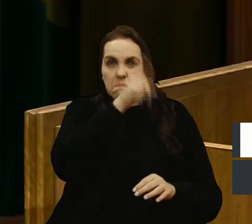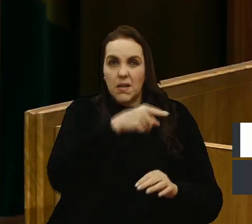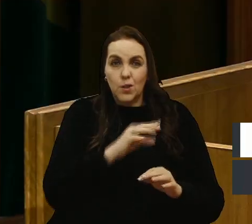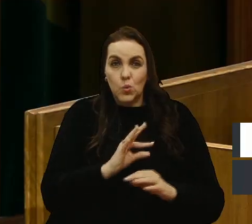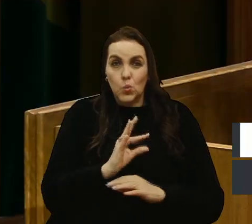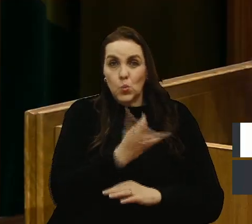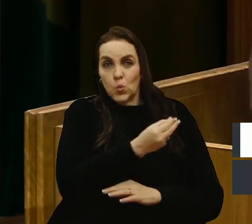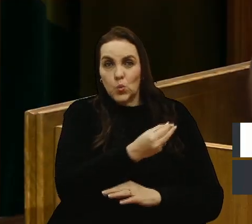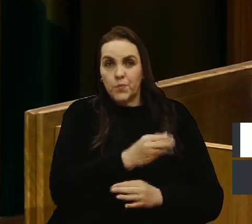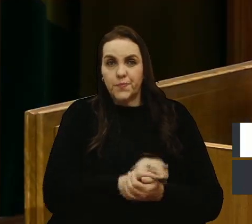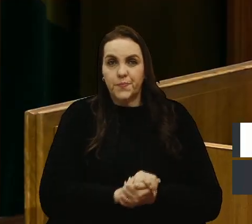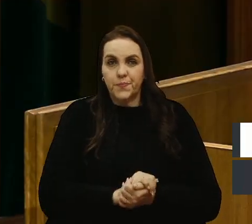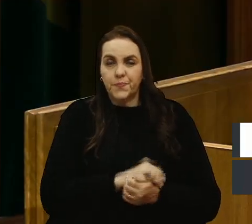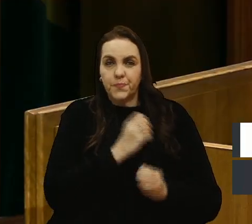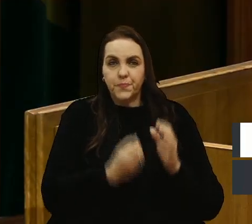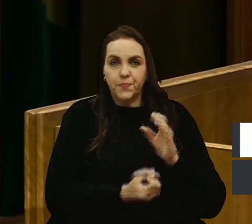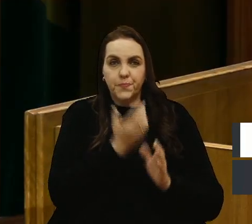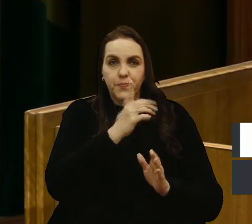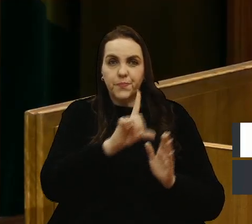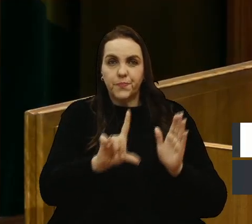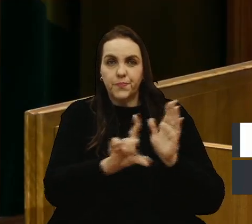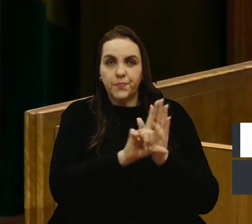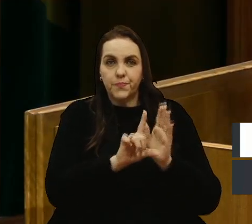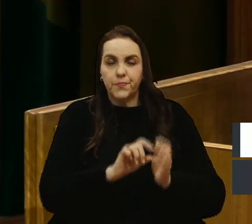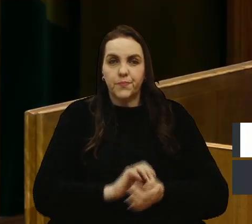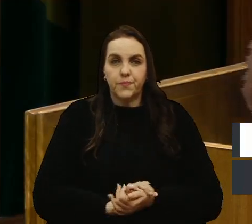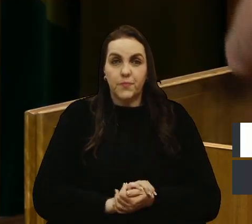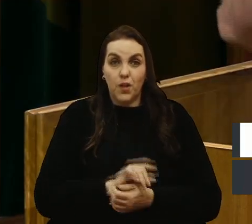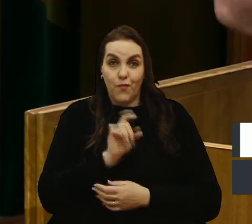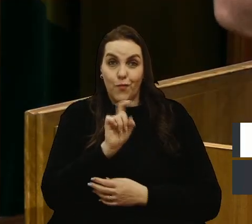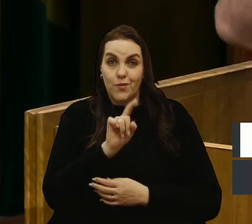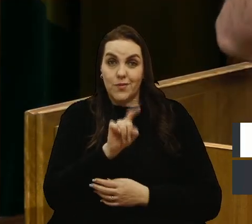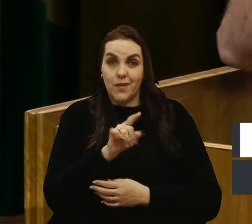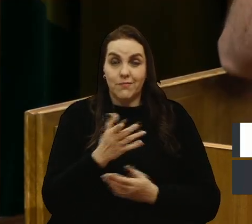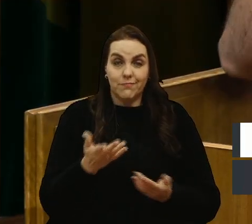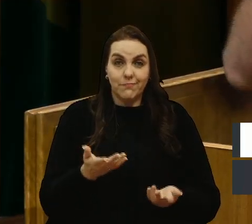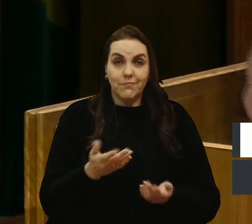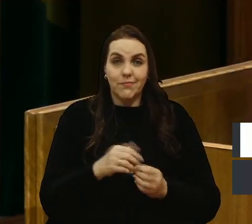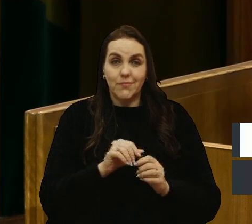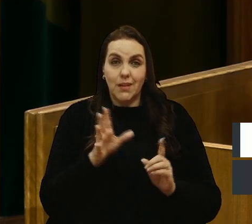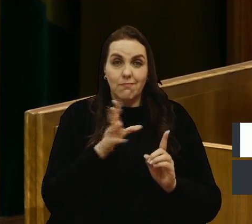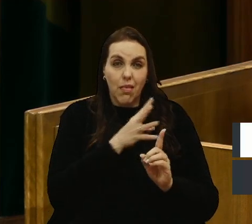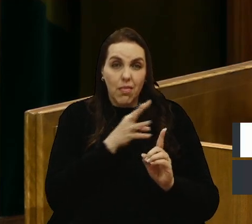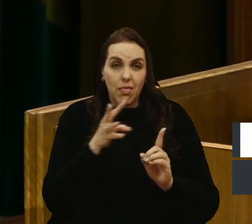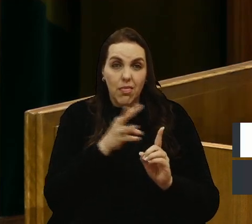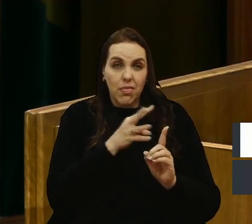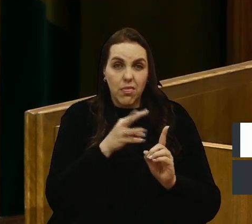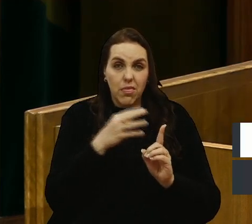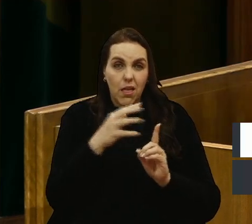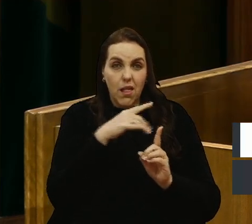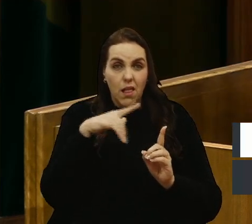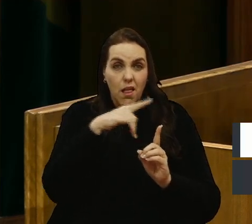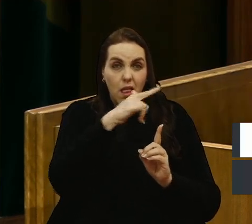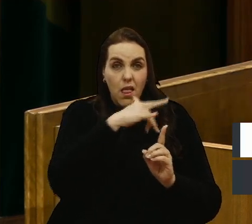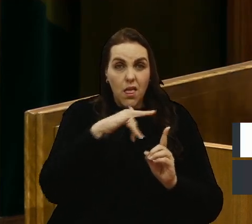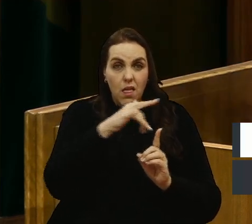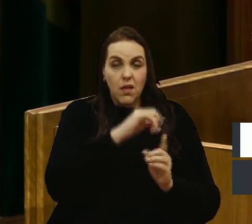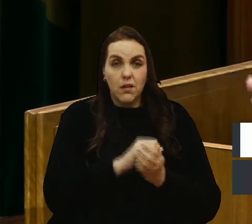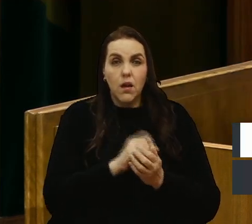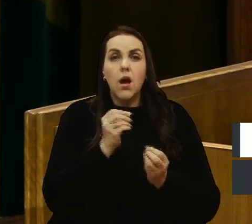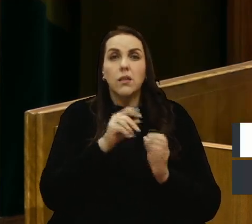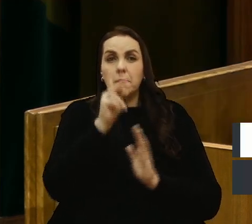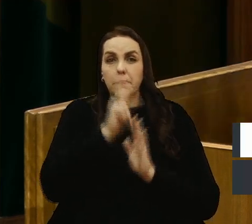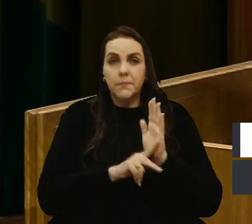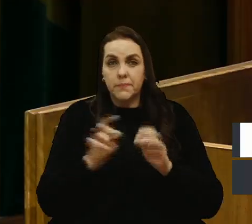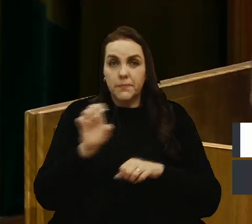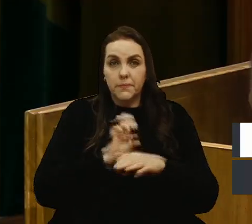desmandam, criam leis, e vocês são coagidos. Qual que é o planejamento do